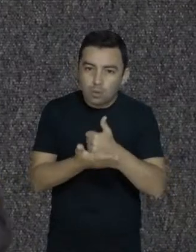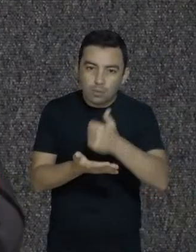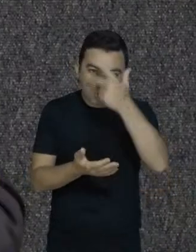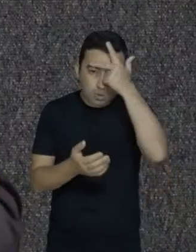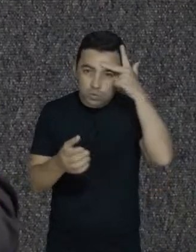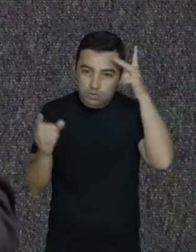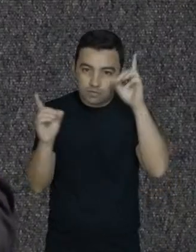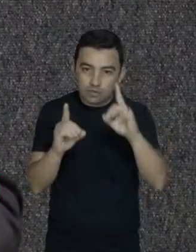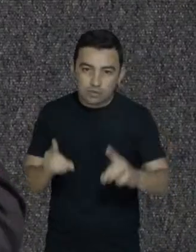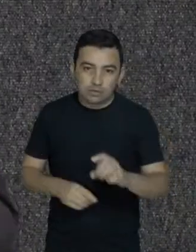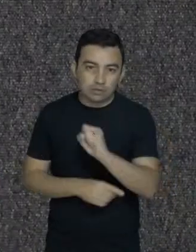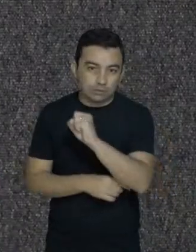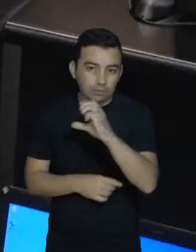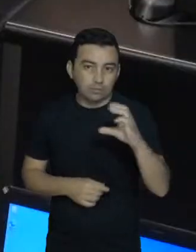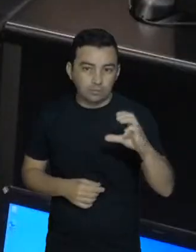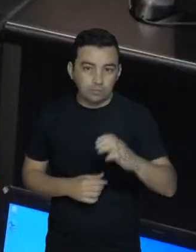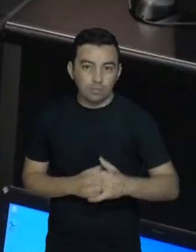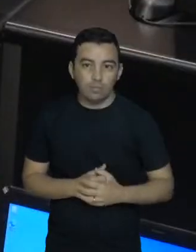Catarina